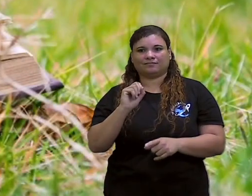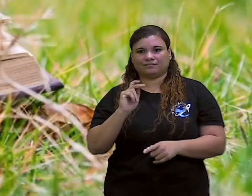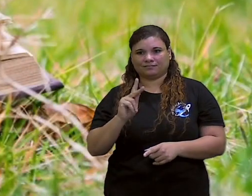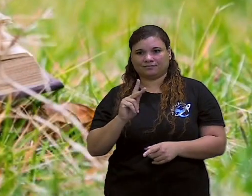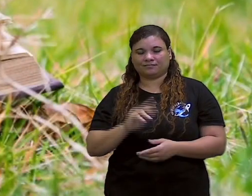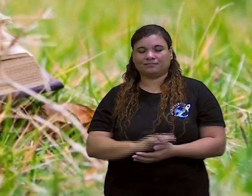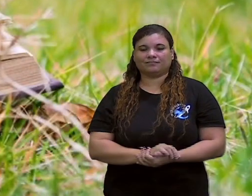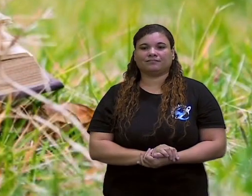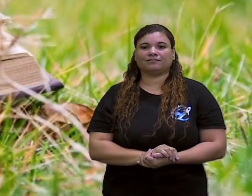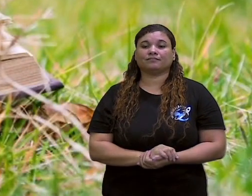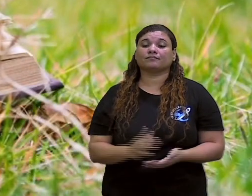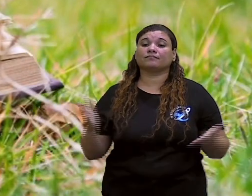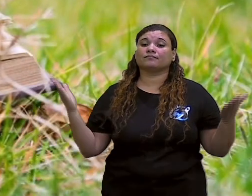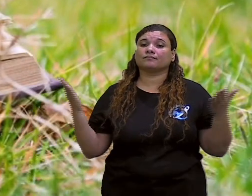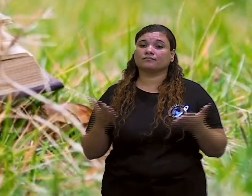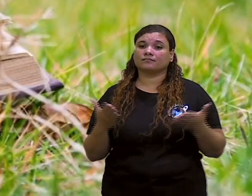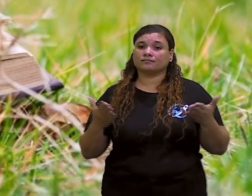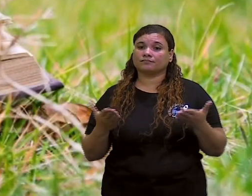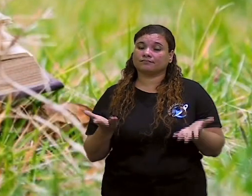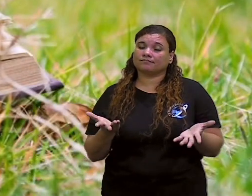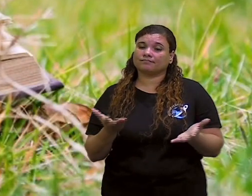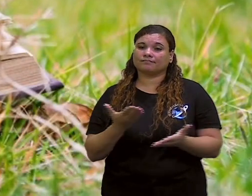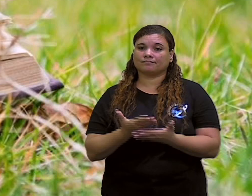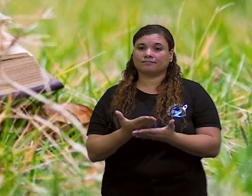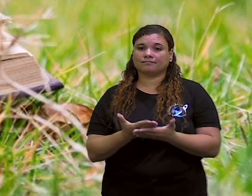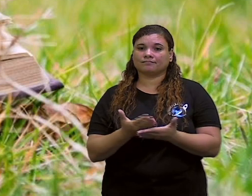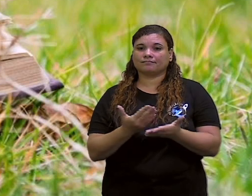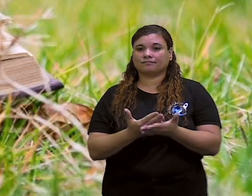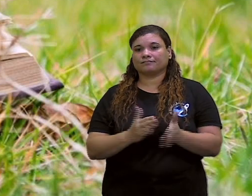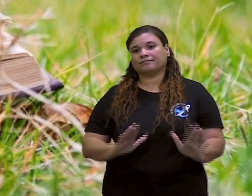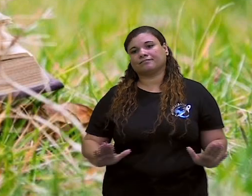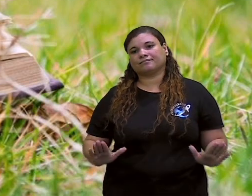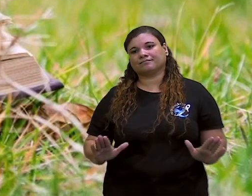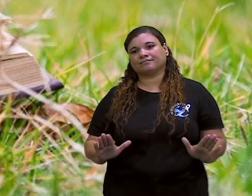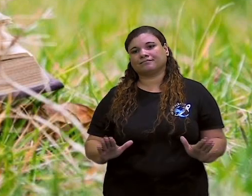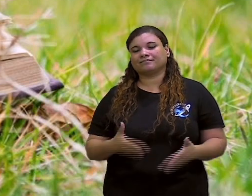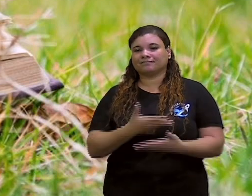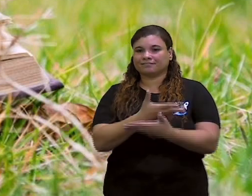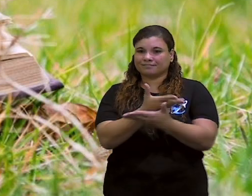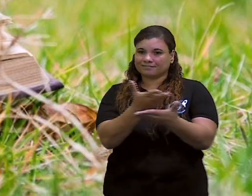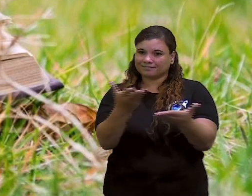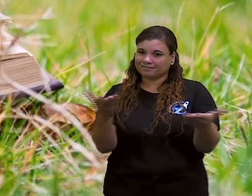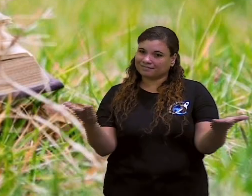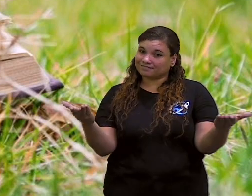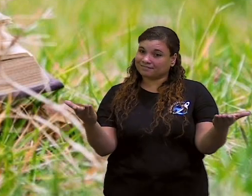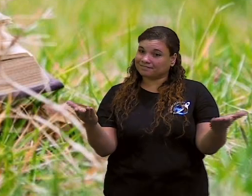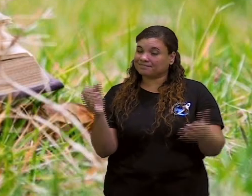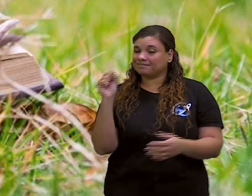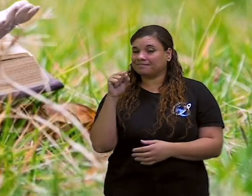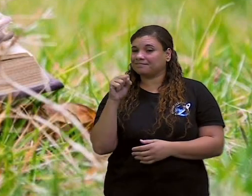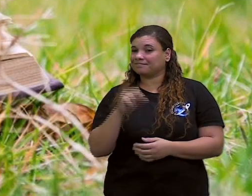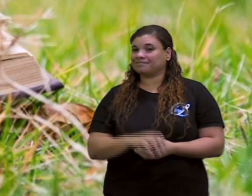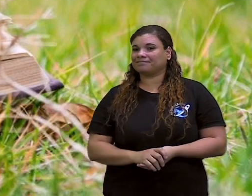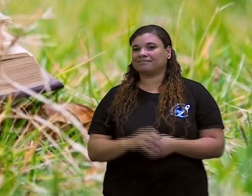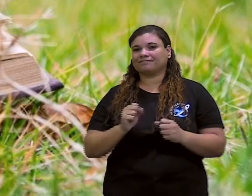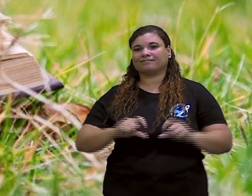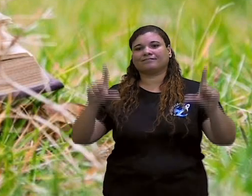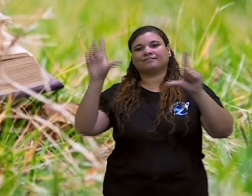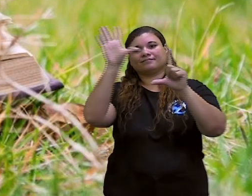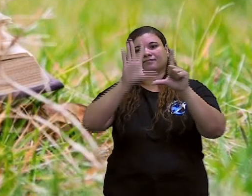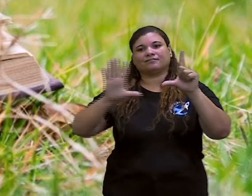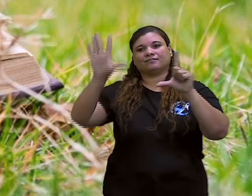adverbial. E agora finalizamos a nossa aula, é com vocês, estudantes. Sim, acessem a